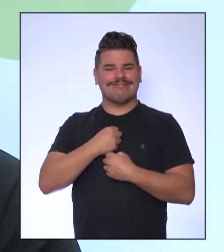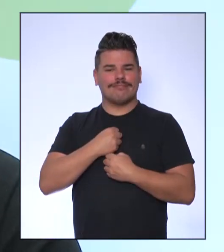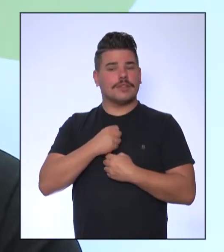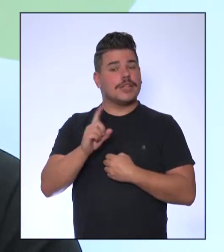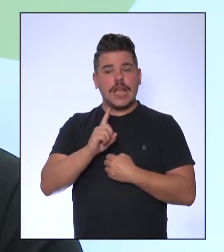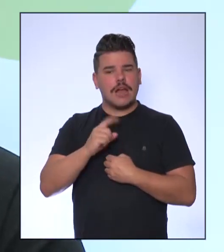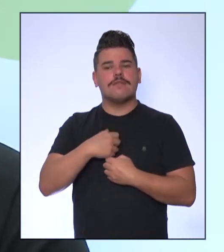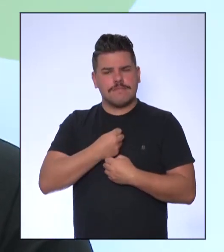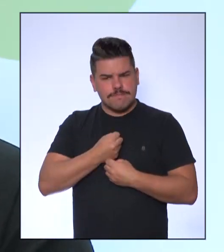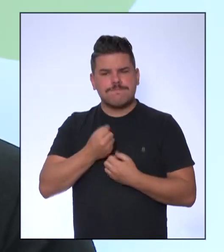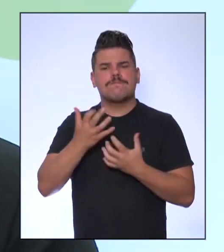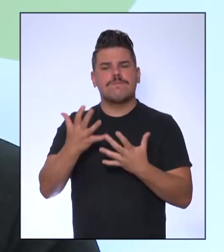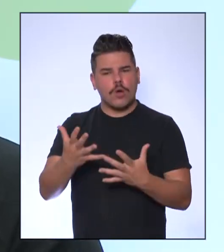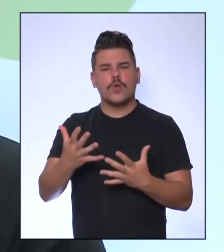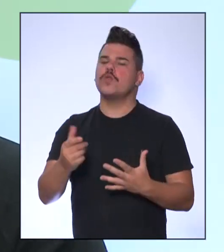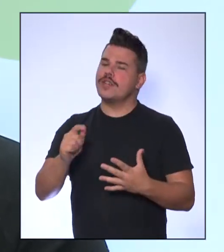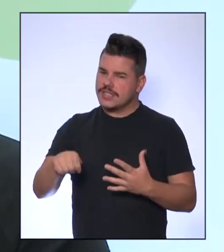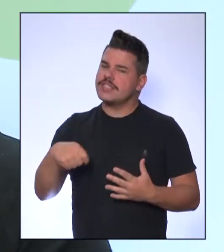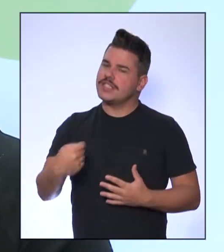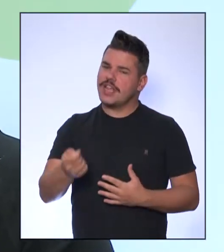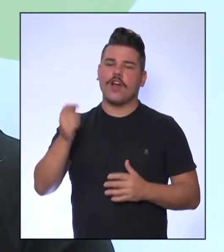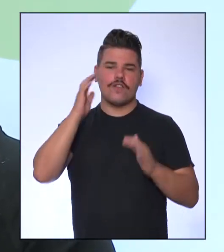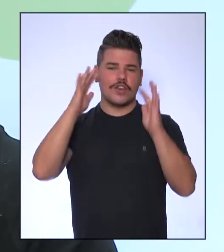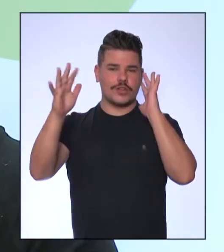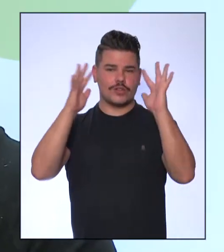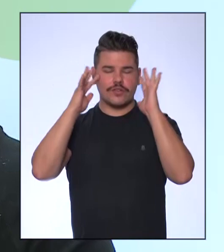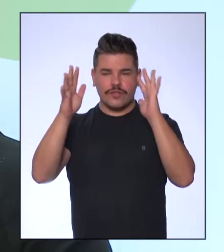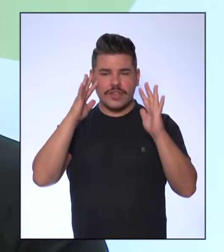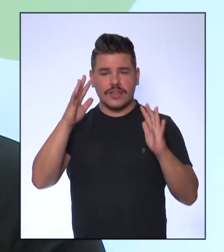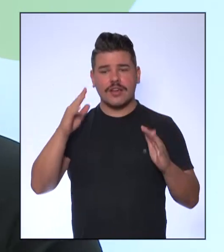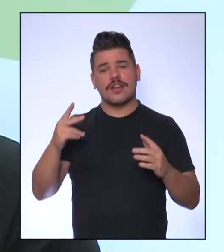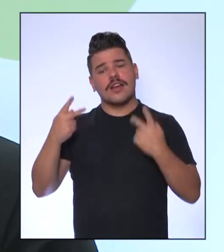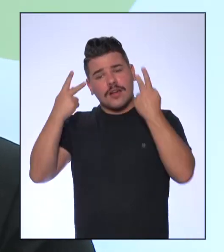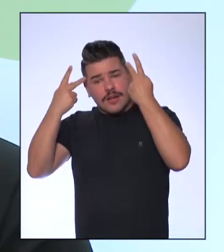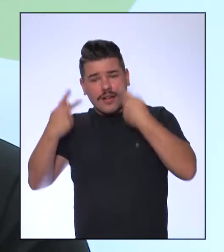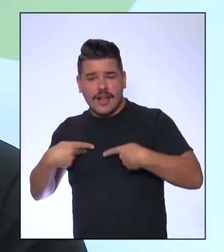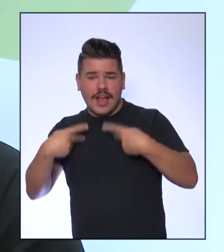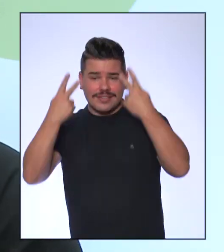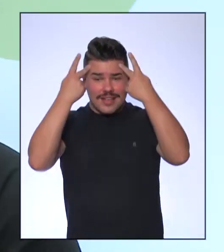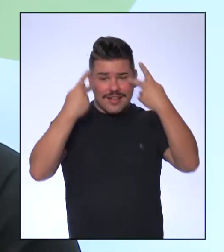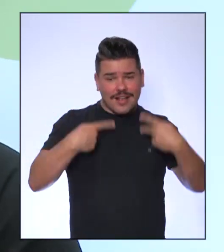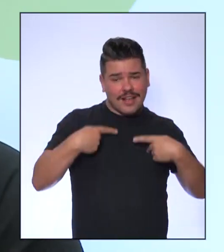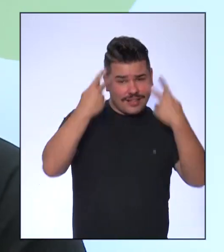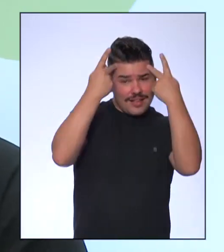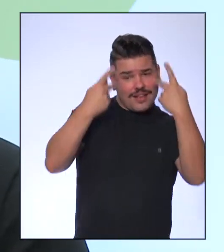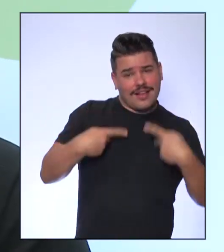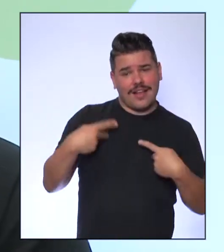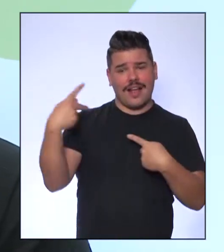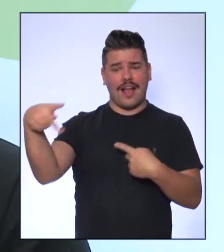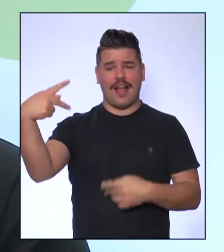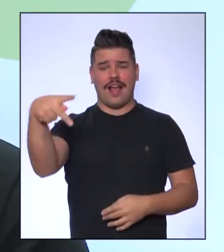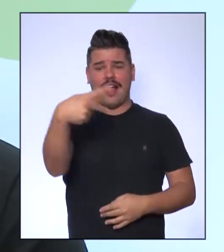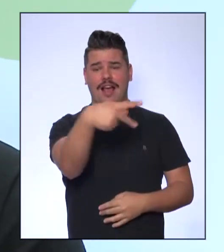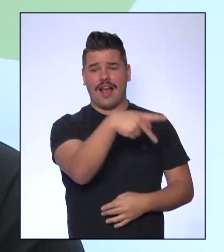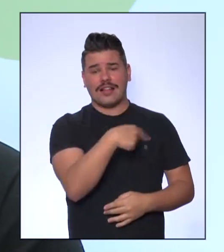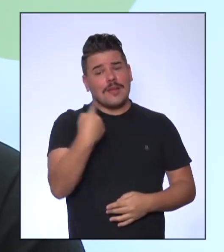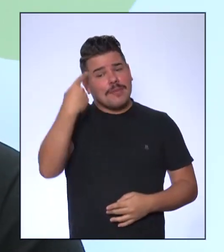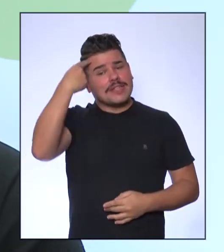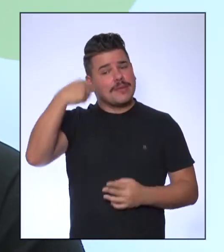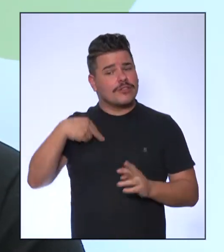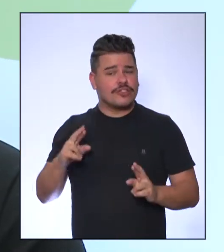é filosofia. Então, ainda que seja uma visão de mundo, ainda que sejam obras sistemáticas, que é atitude crítica